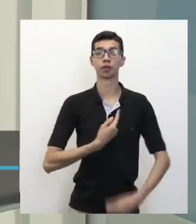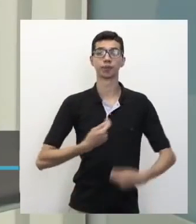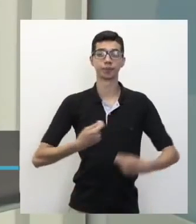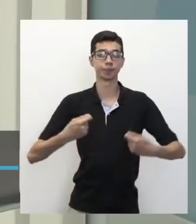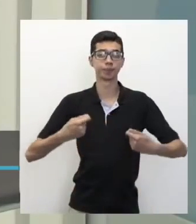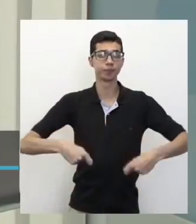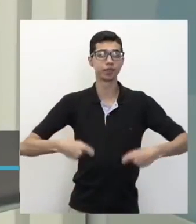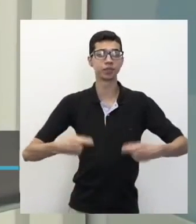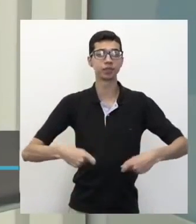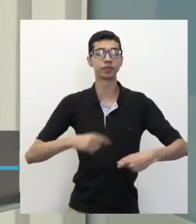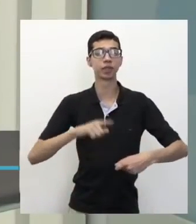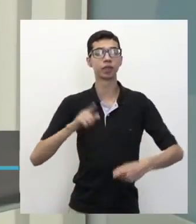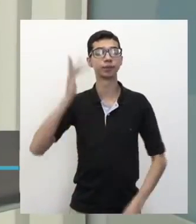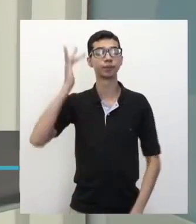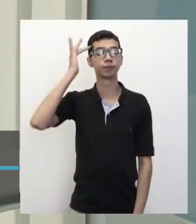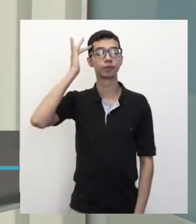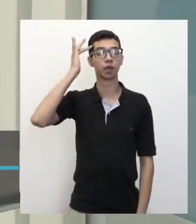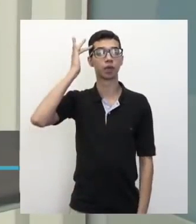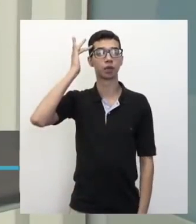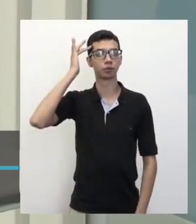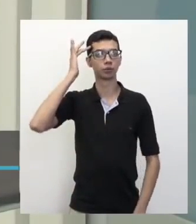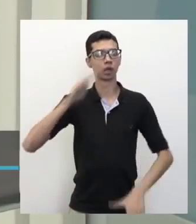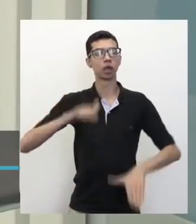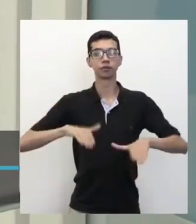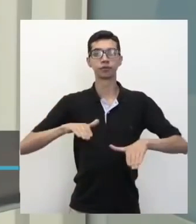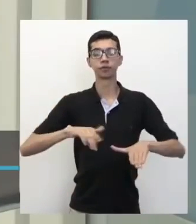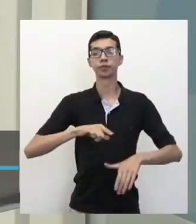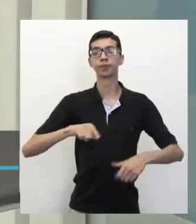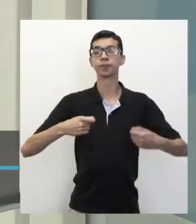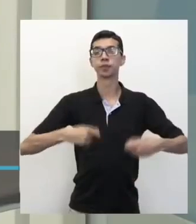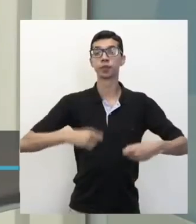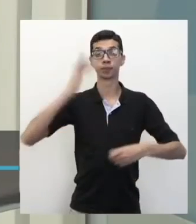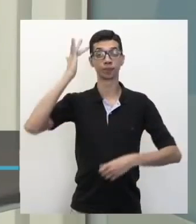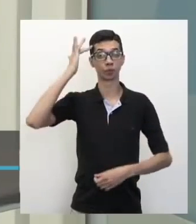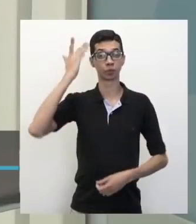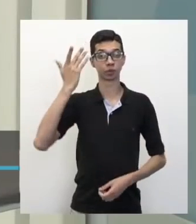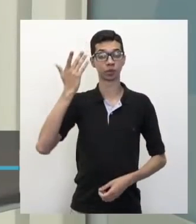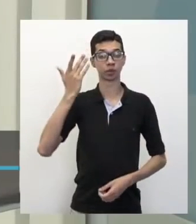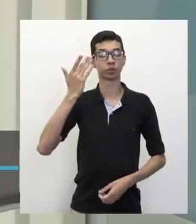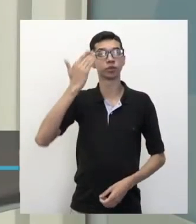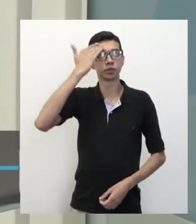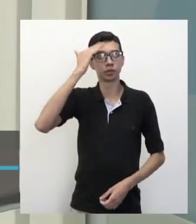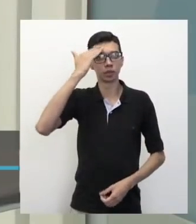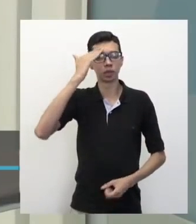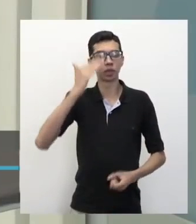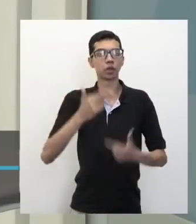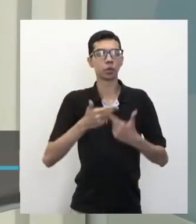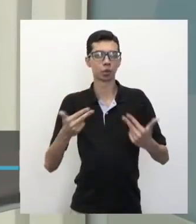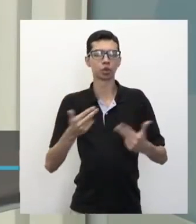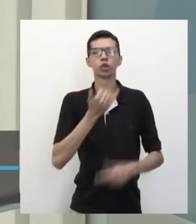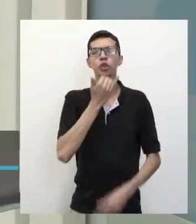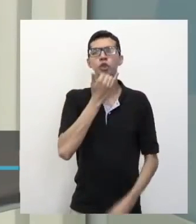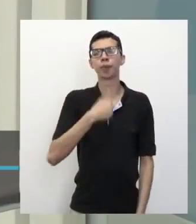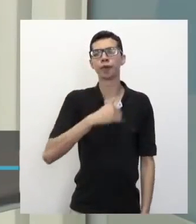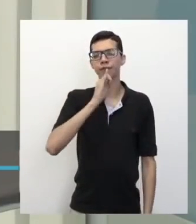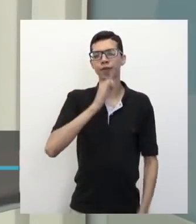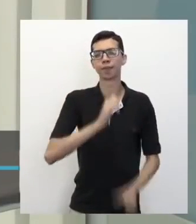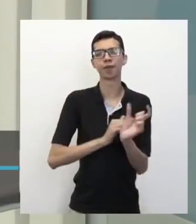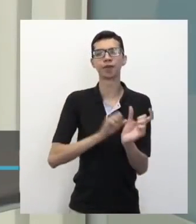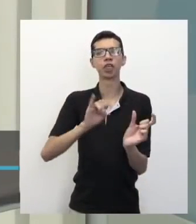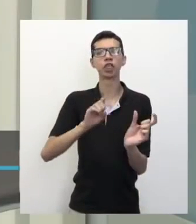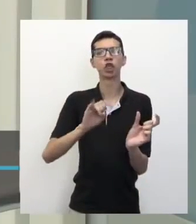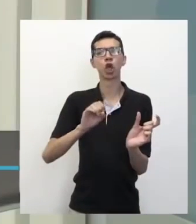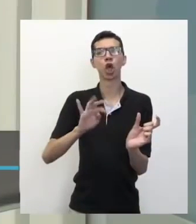uma maturidade, às vezes, para encarar algumas coisas, né? Desculpem o idiota, mas é que às vezes foi a palavra que me